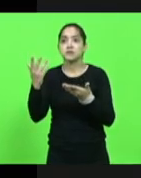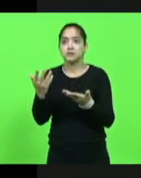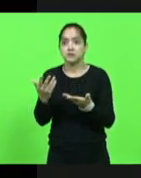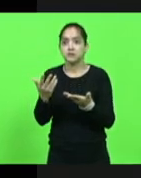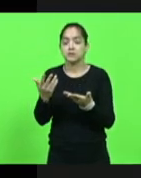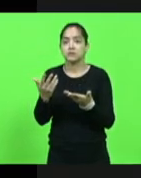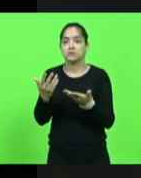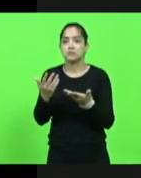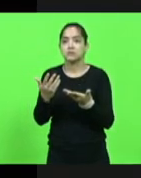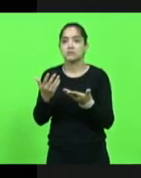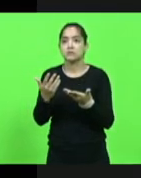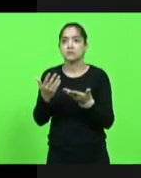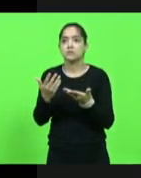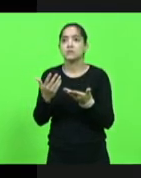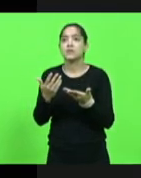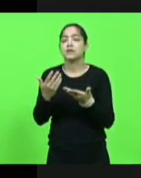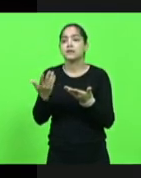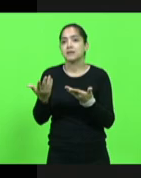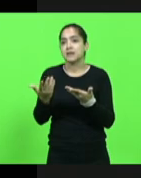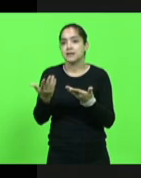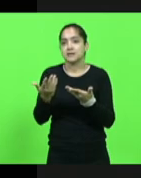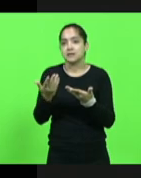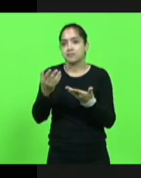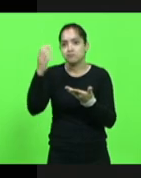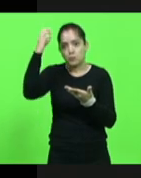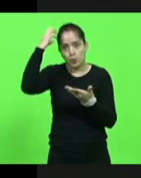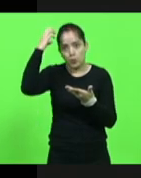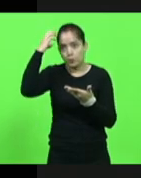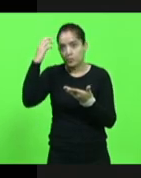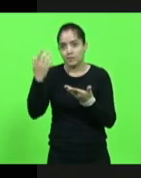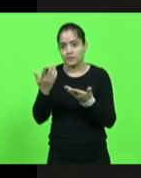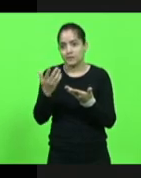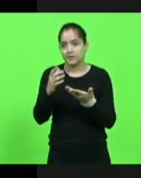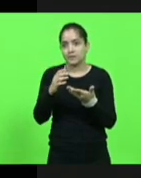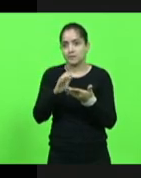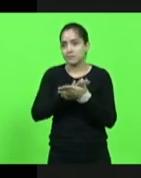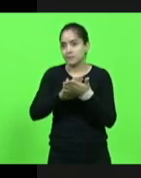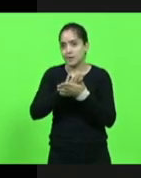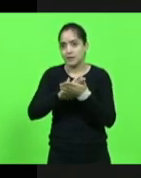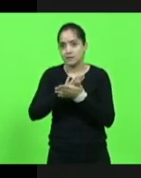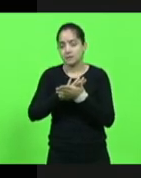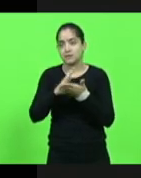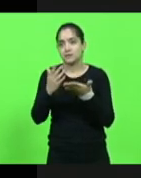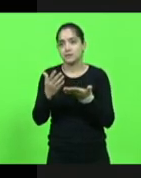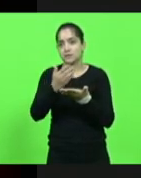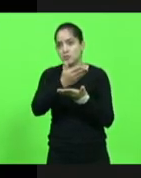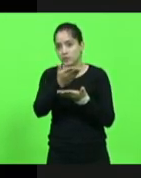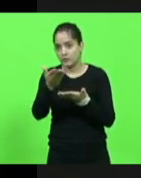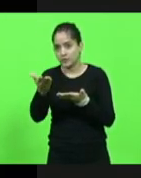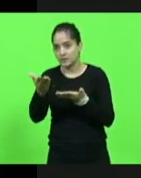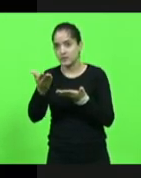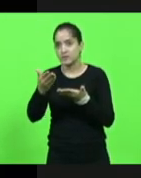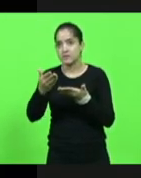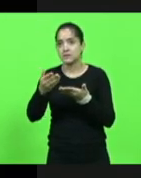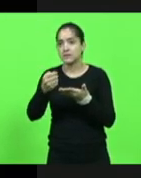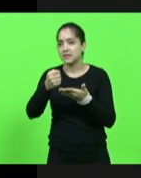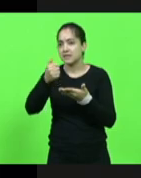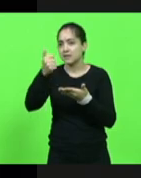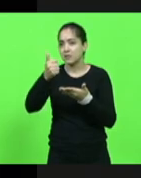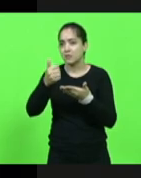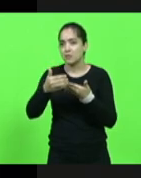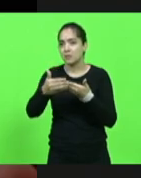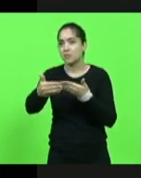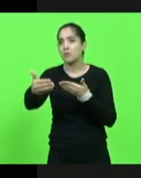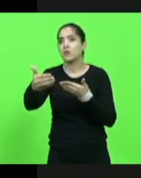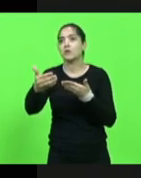que aconteceu involuntária de todos, né? Aquilo que disse o deputado Kennedy, daqui um pouco,